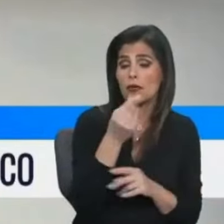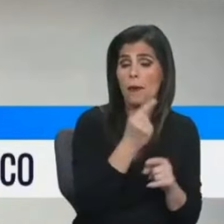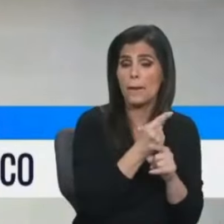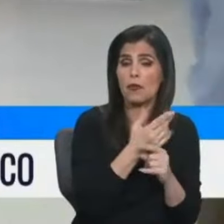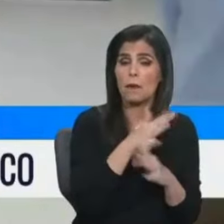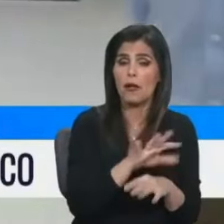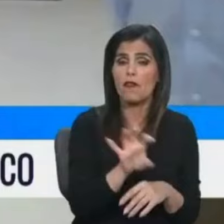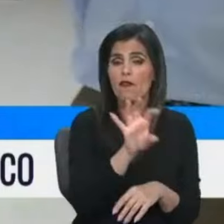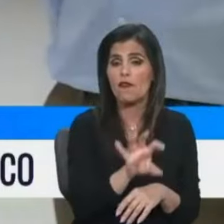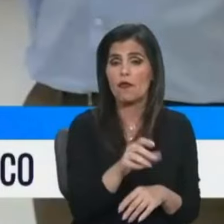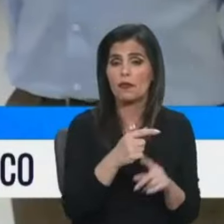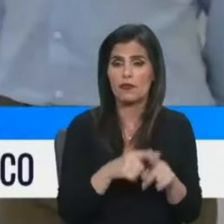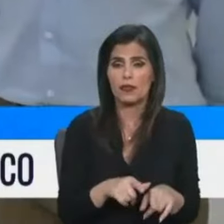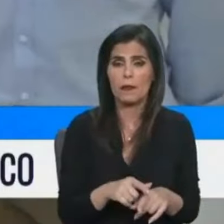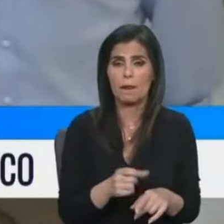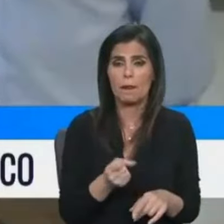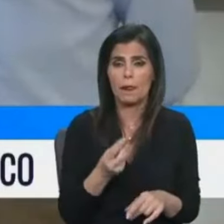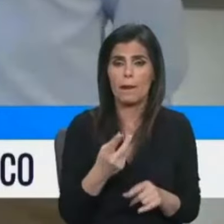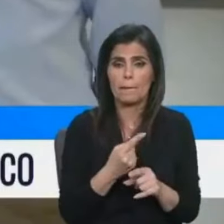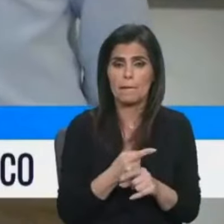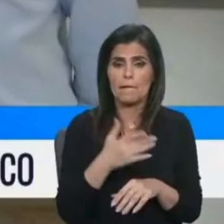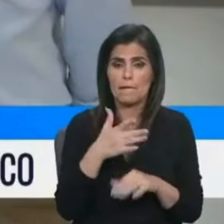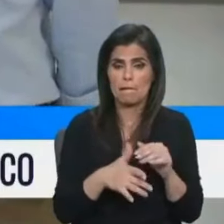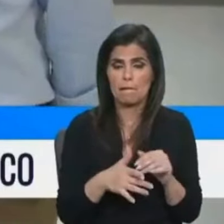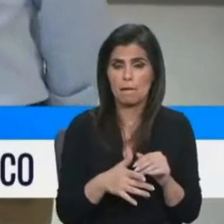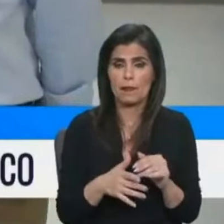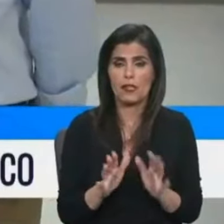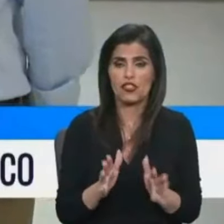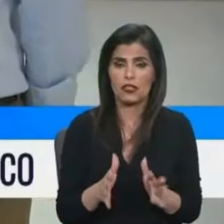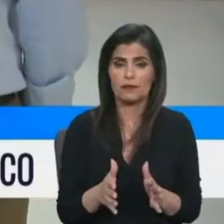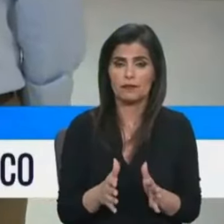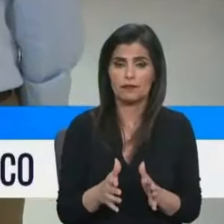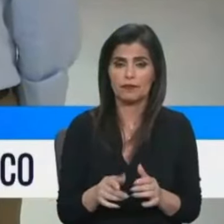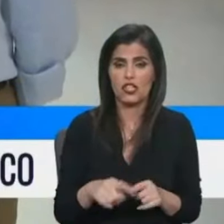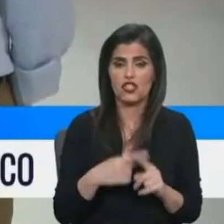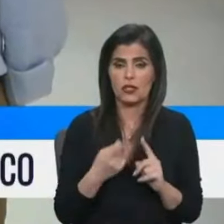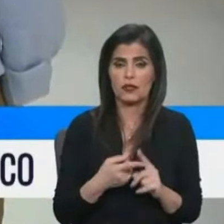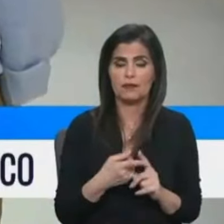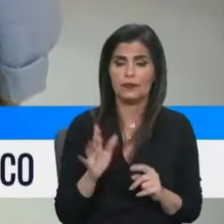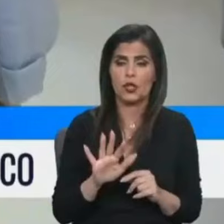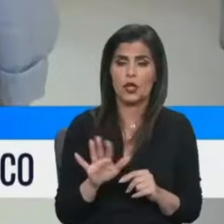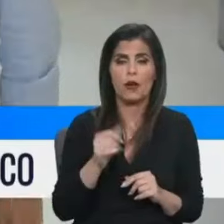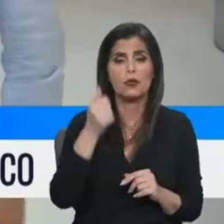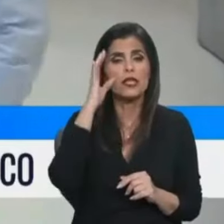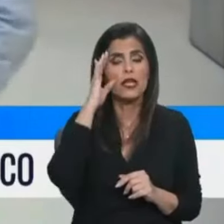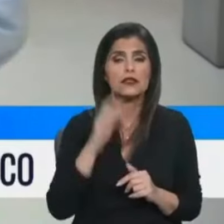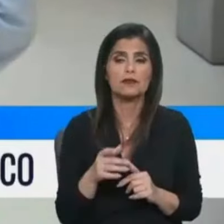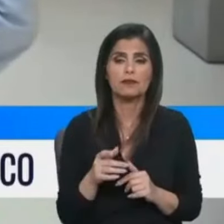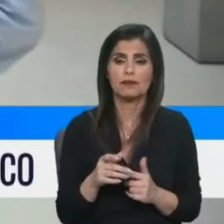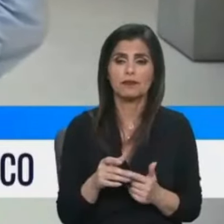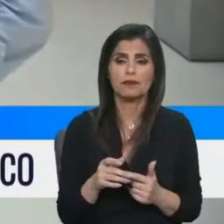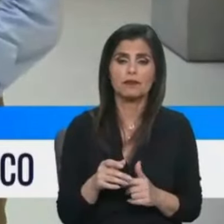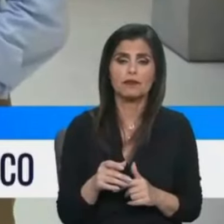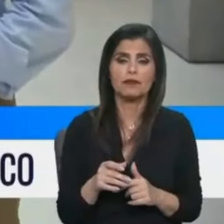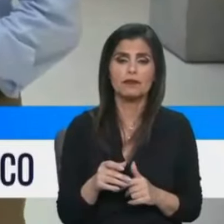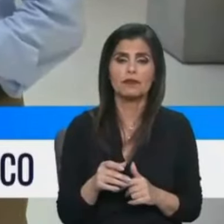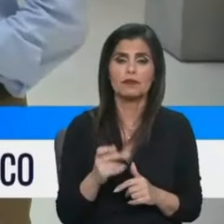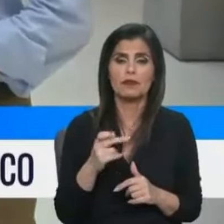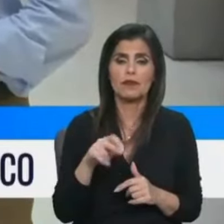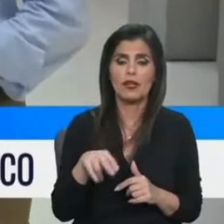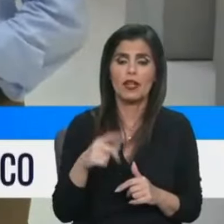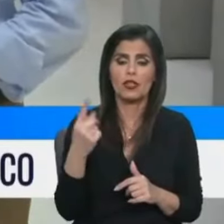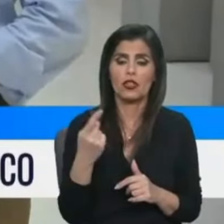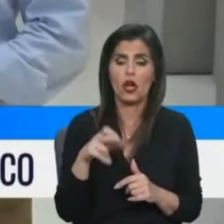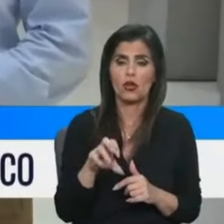mas também há muita coisa a acontecer e houve muita coisa a acontecer neste ano. Olá, muito boa tarde. António Ponte